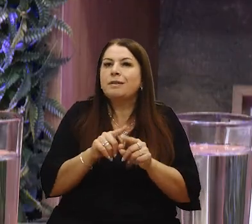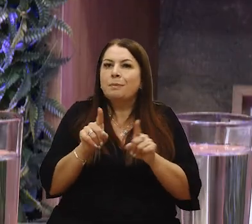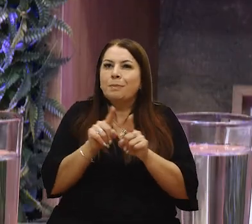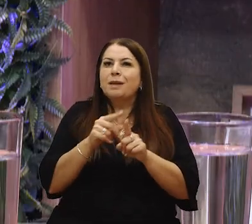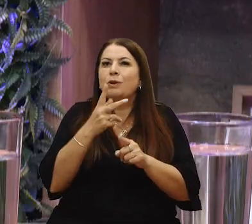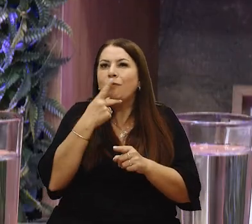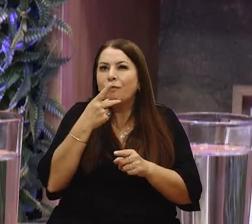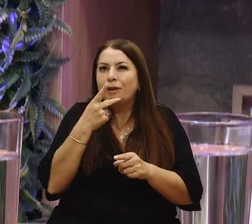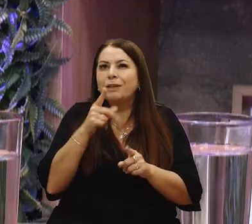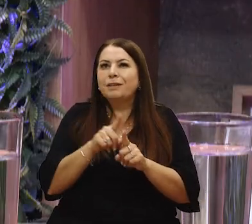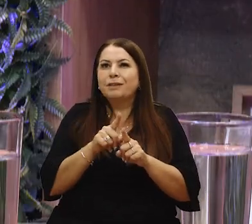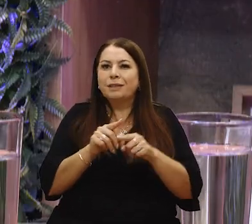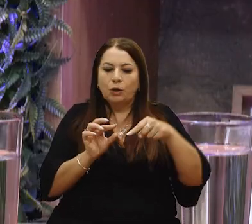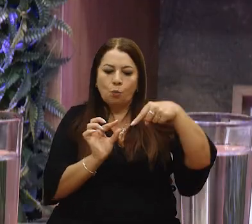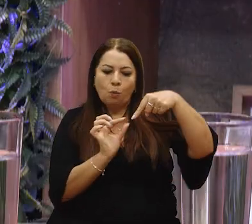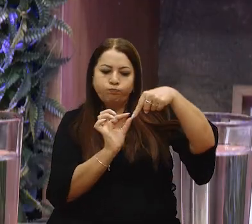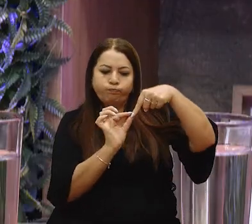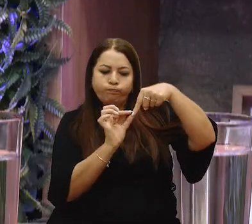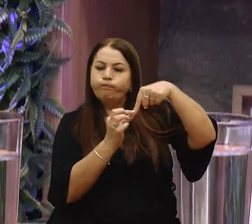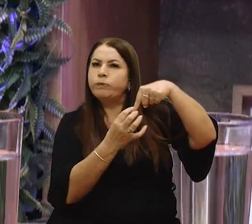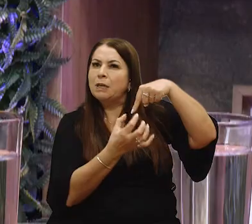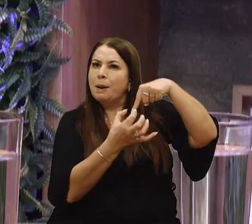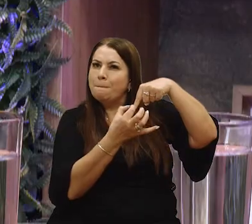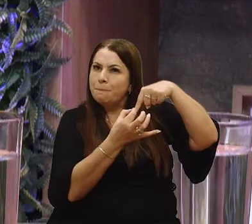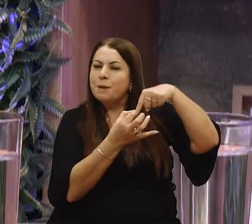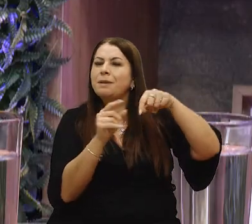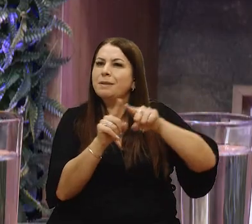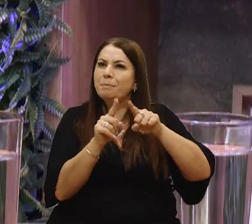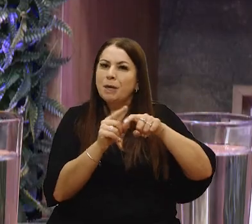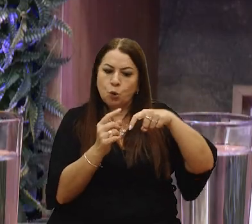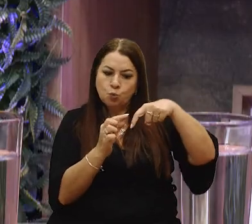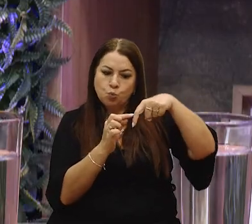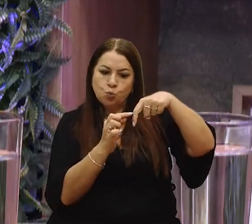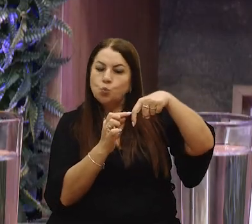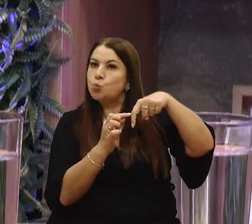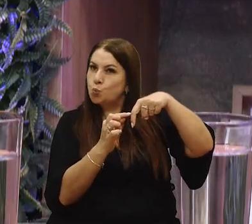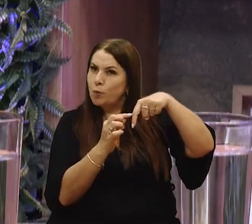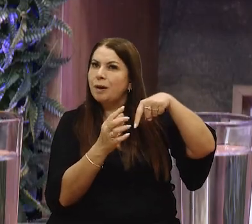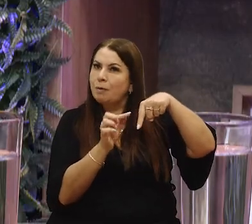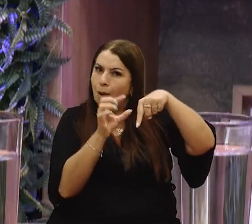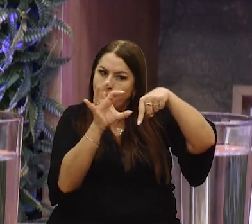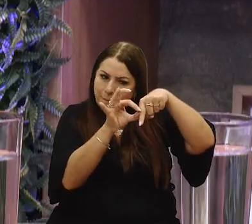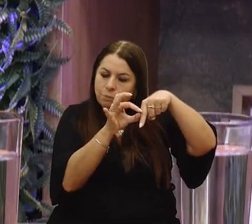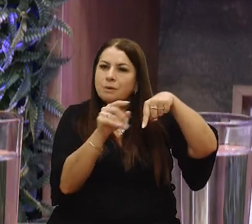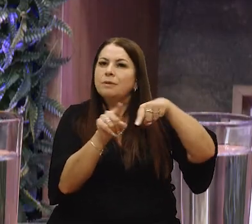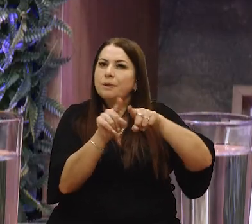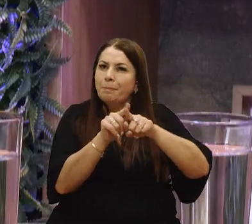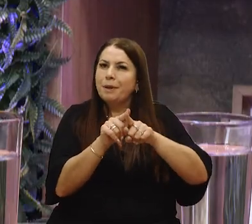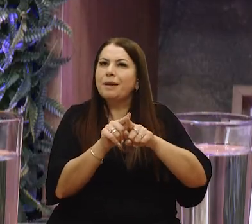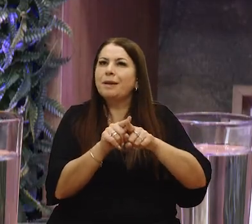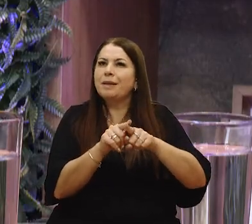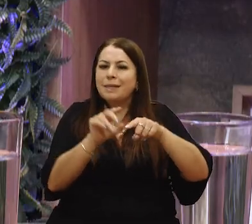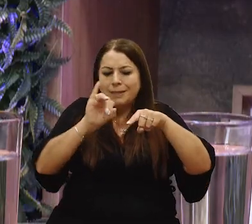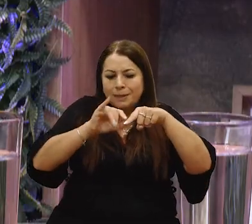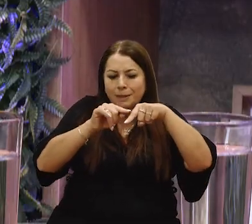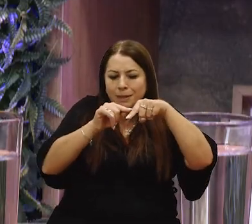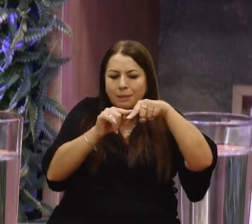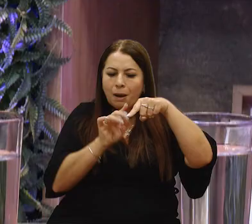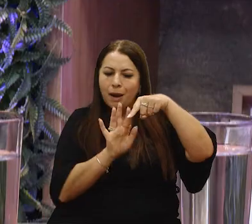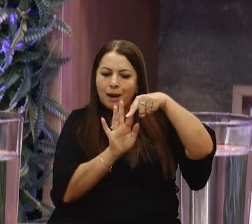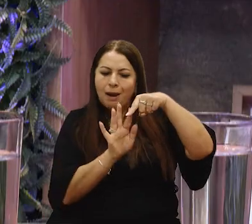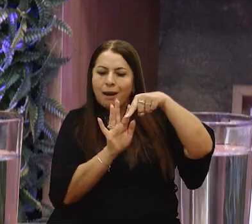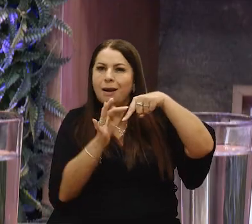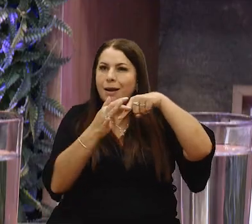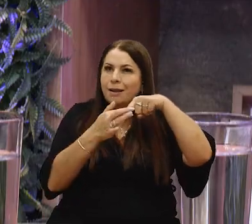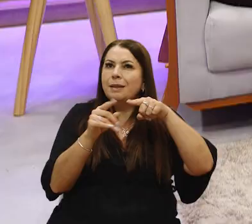Temos o Doppler, que avalia a questão de insuficiência venosa, para a gente ver se tem alguma coisa associado também com essa parte. Os próprios